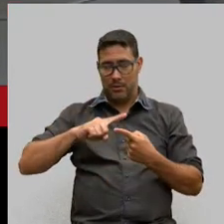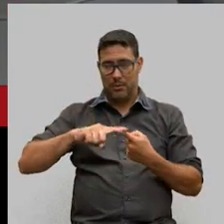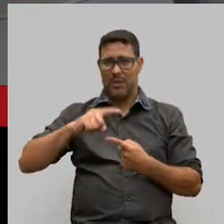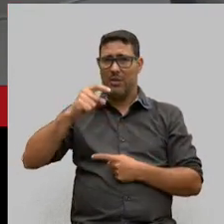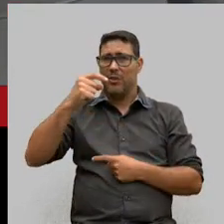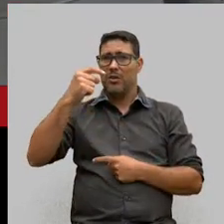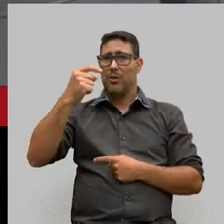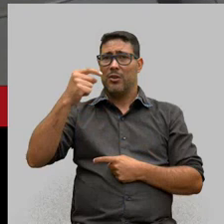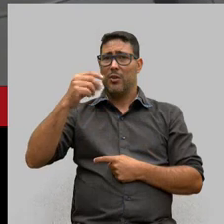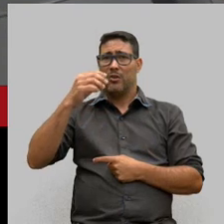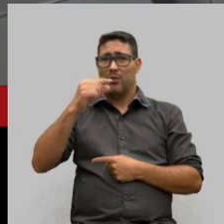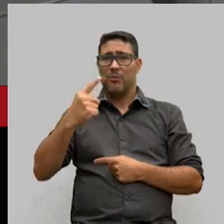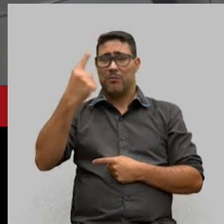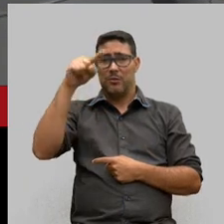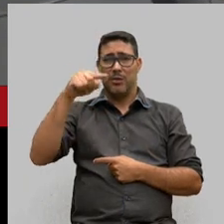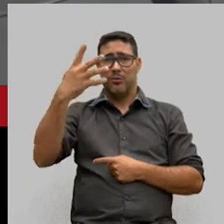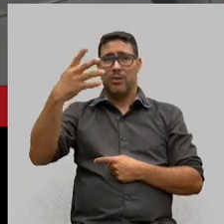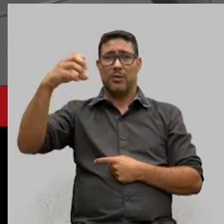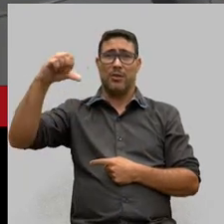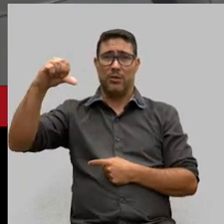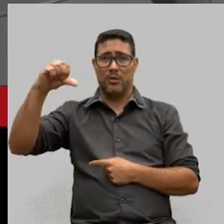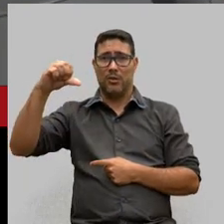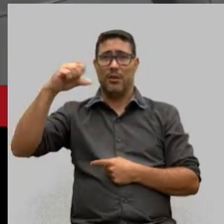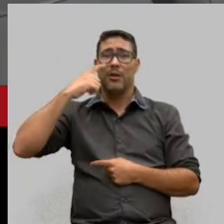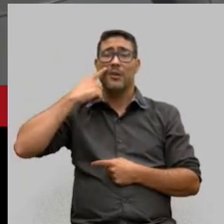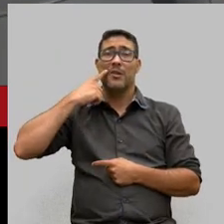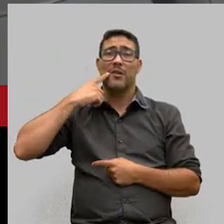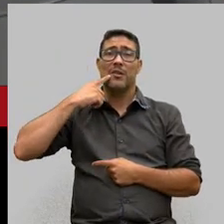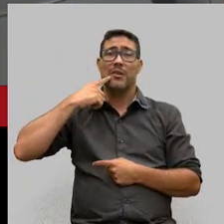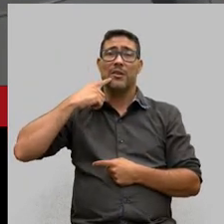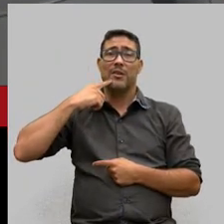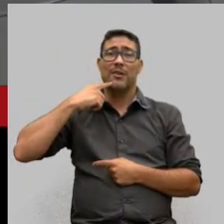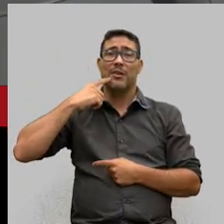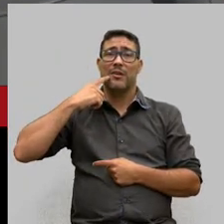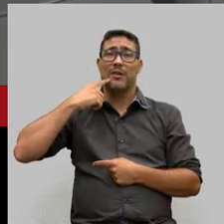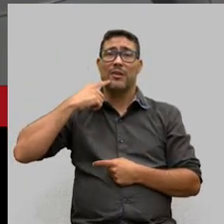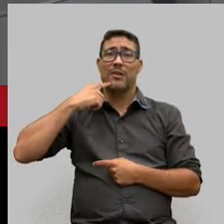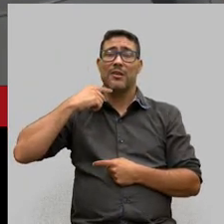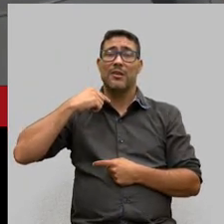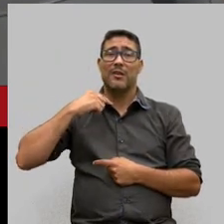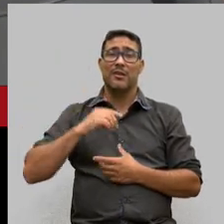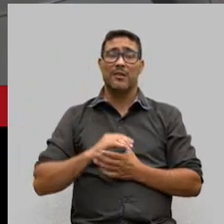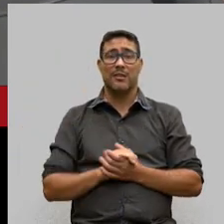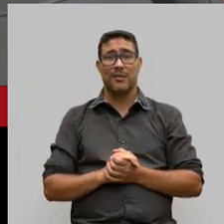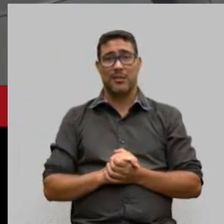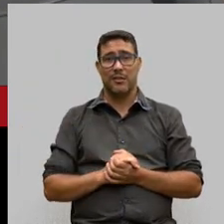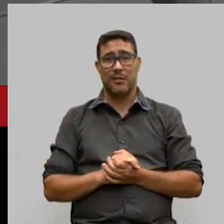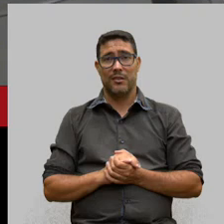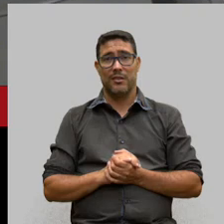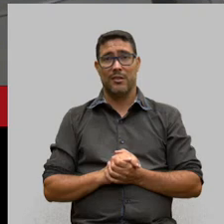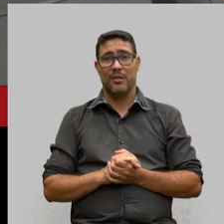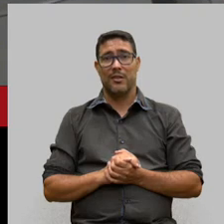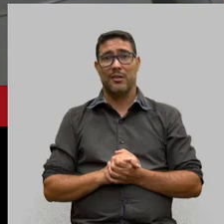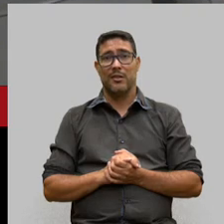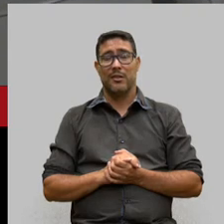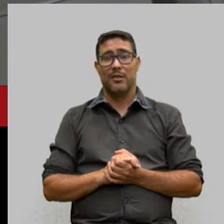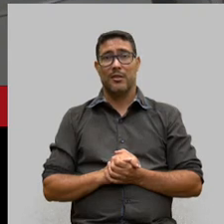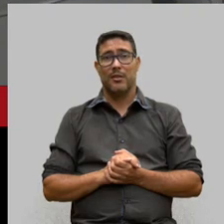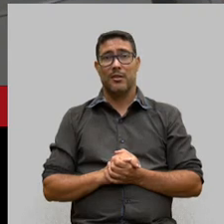1,495 sou eh ai agora eu